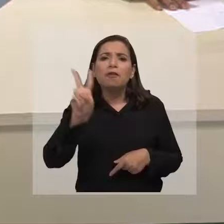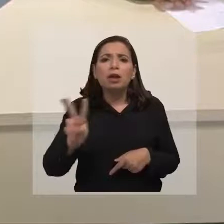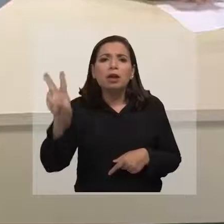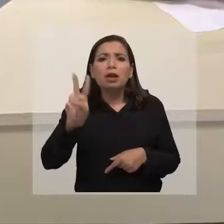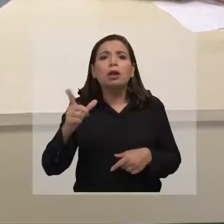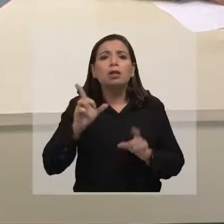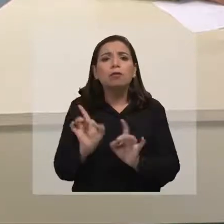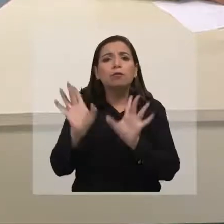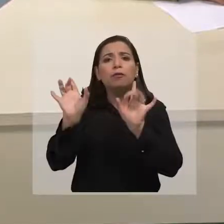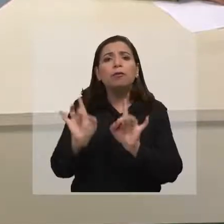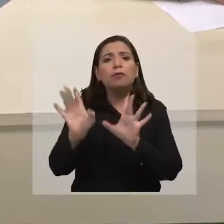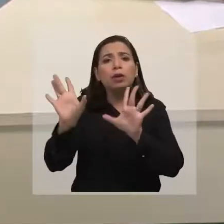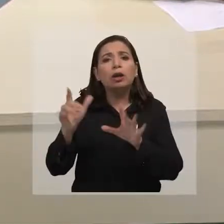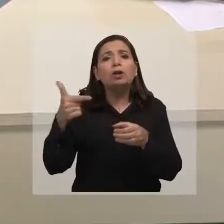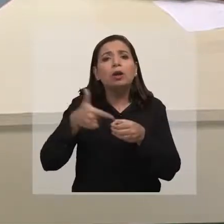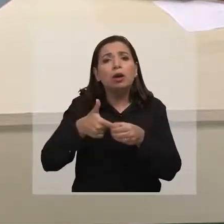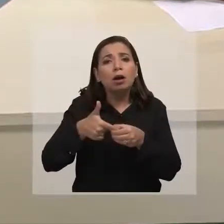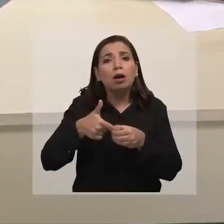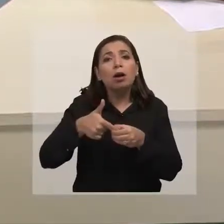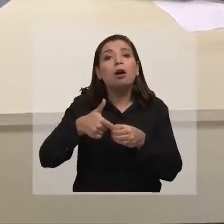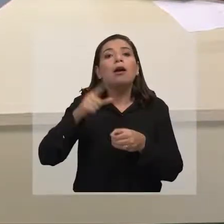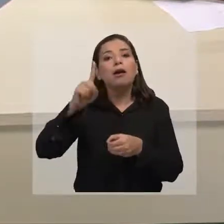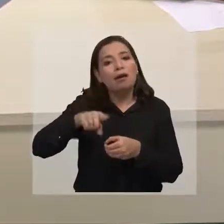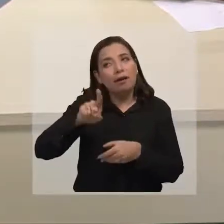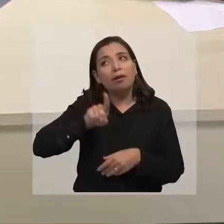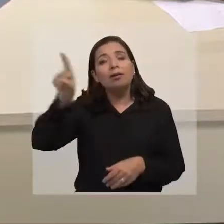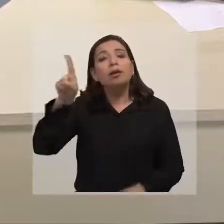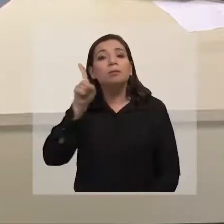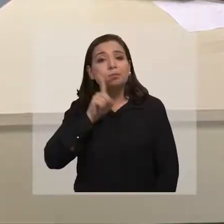o seu petróleo bruto? Estados Unidos.